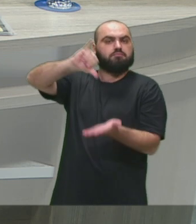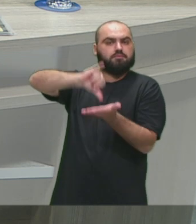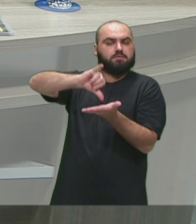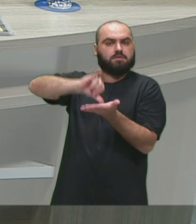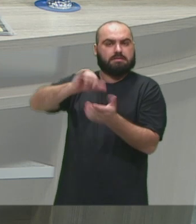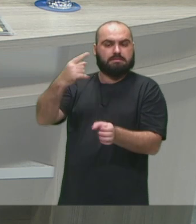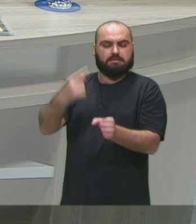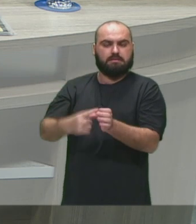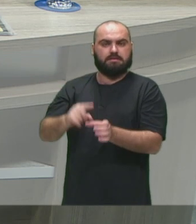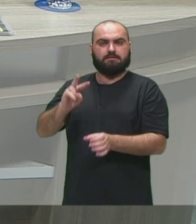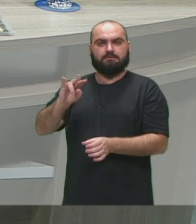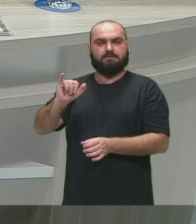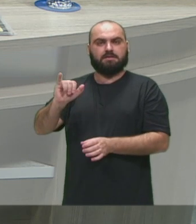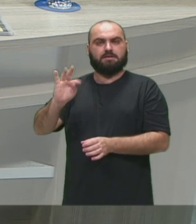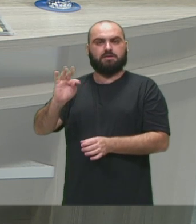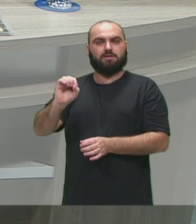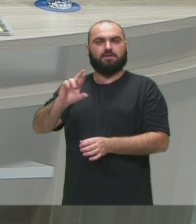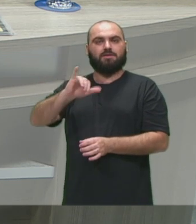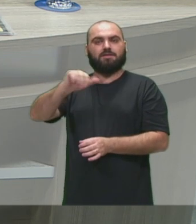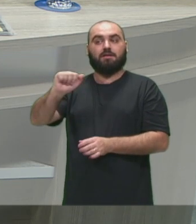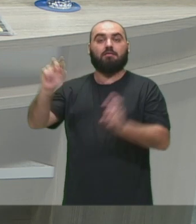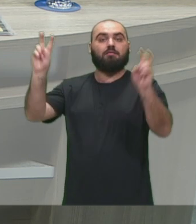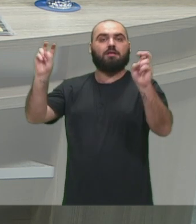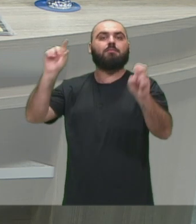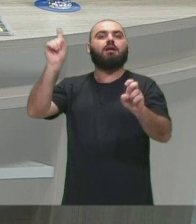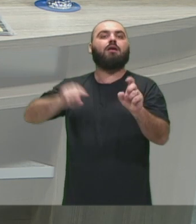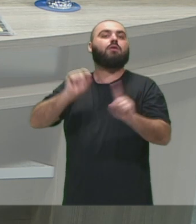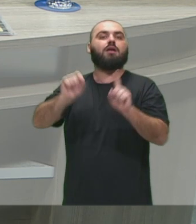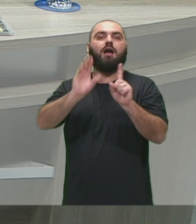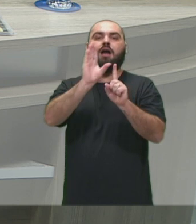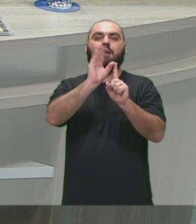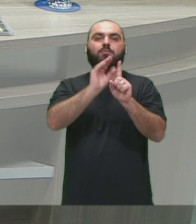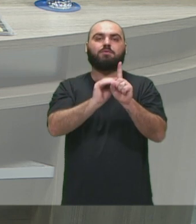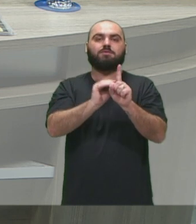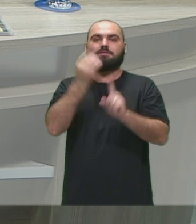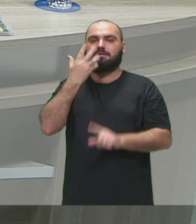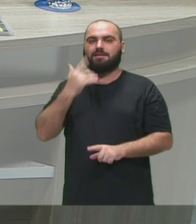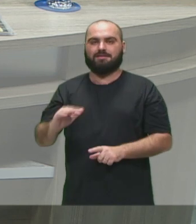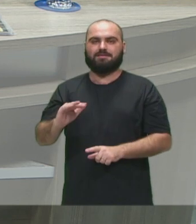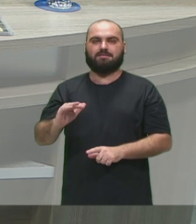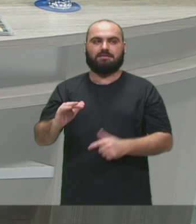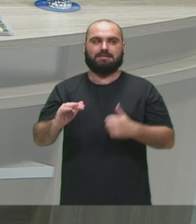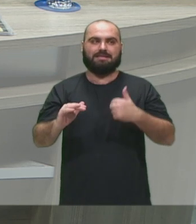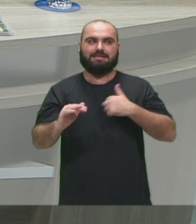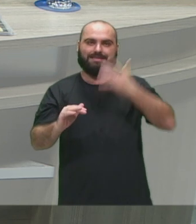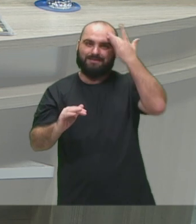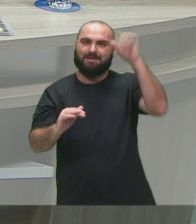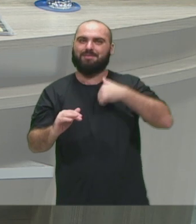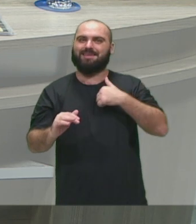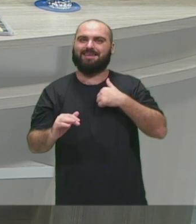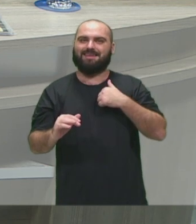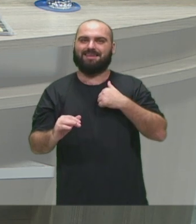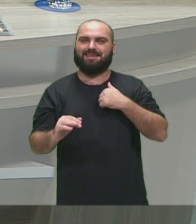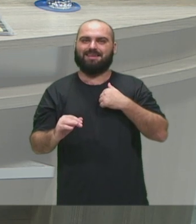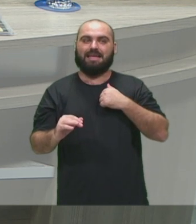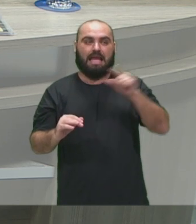e o tema era abuso sexual infantil. E ele não conhecia a minha história. E aí ele me deu